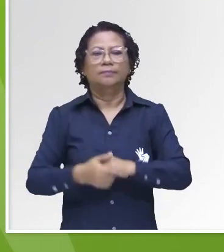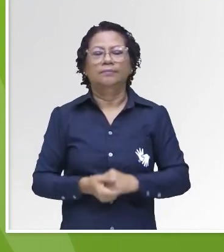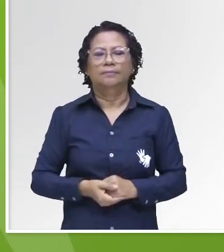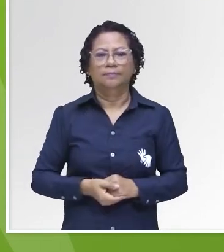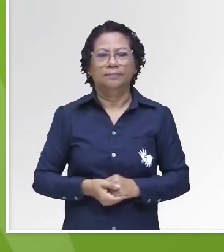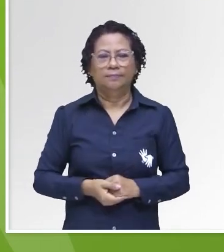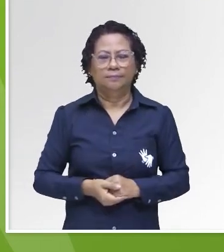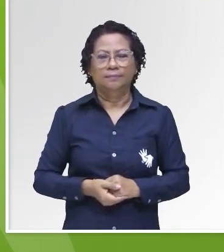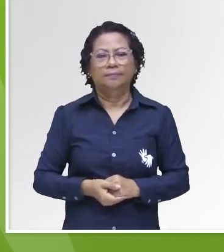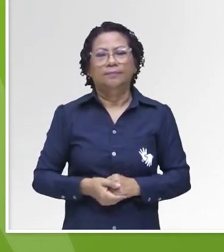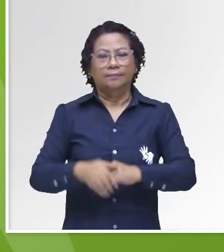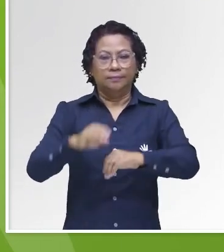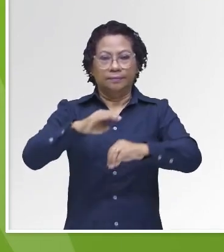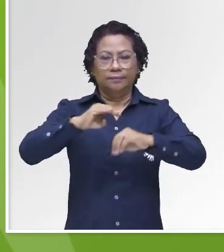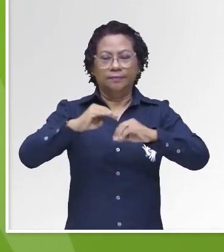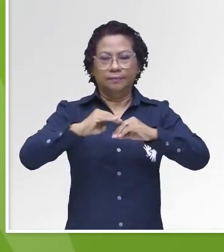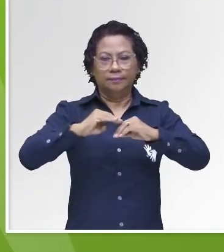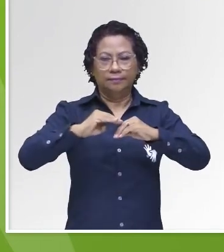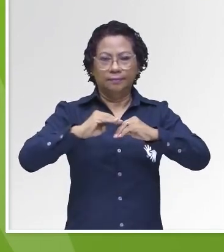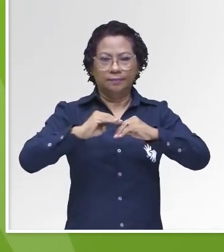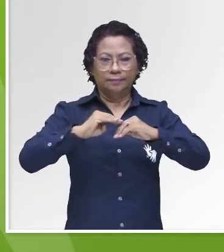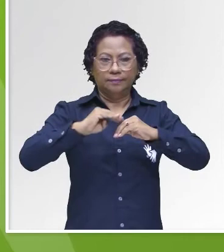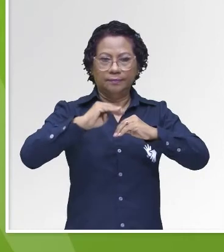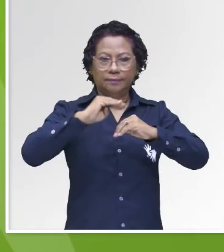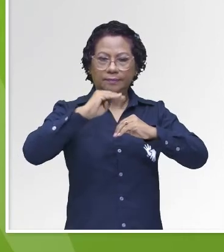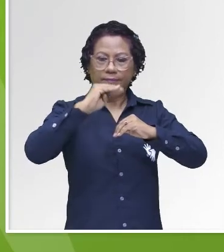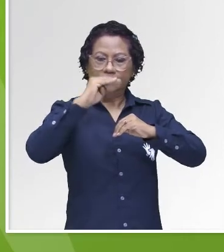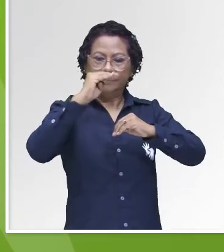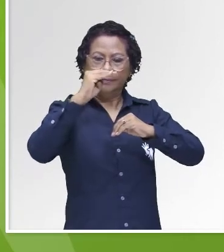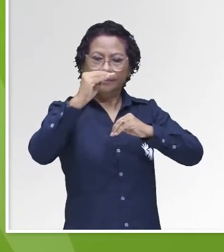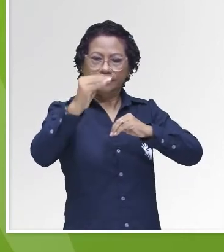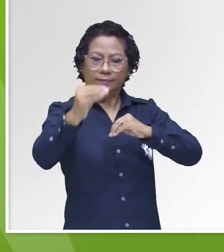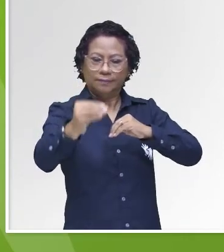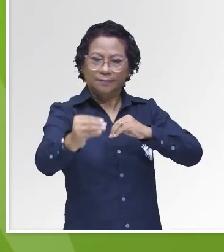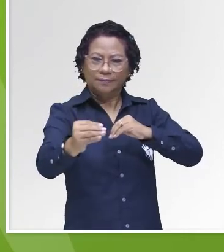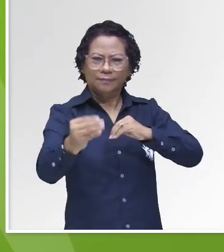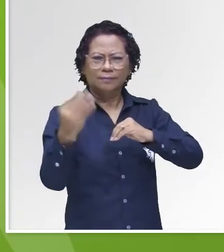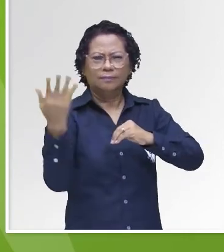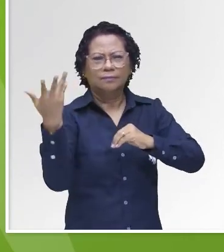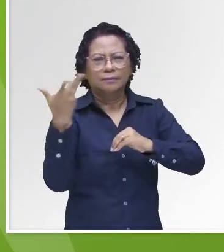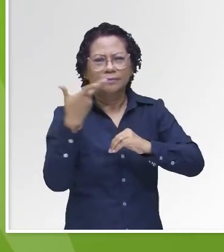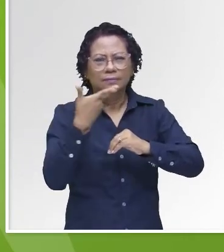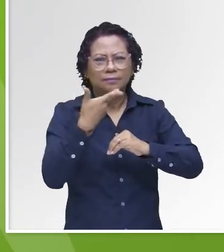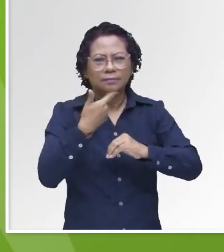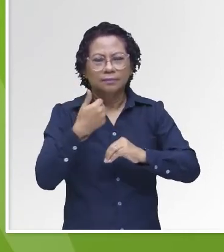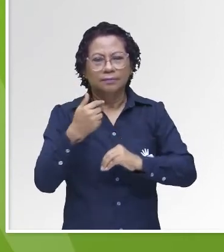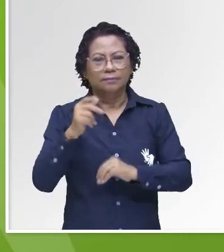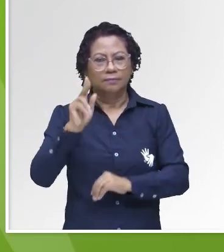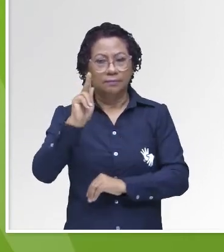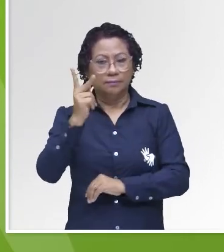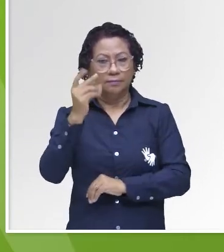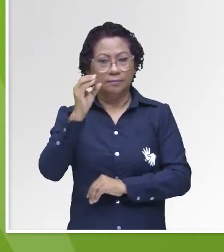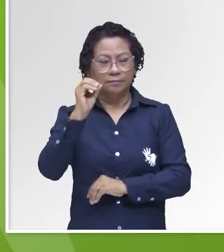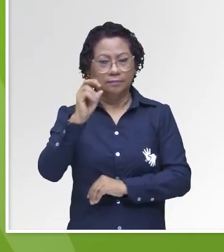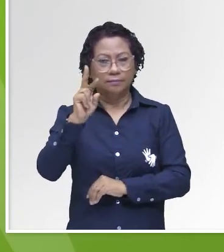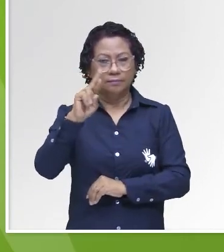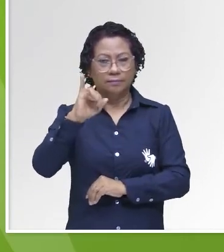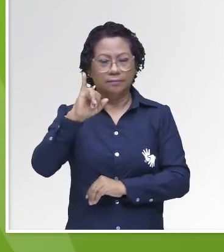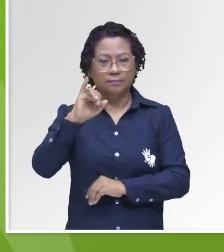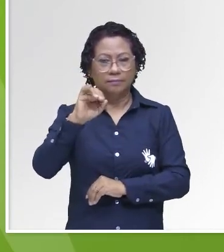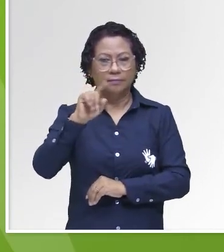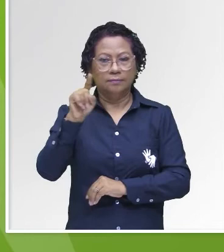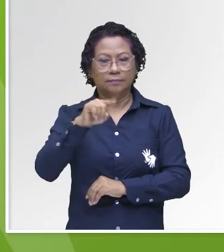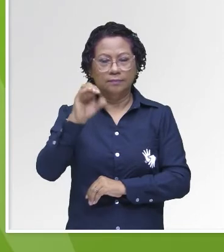lançamento oblíquo. Olha que lindo. Olha, parou. De novo, vai de novo. Continua o